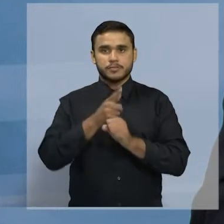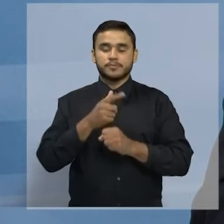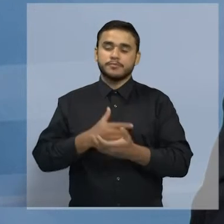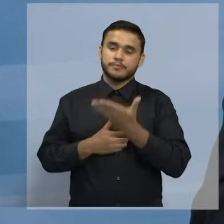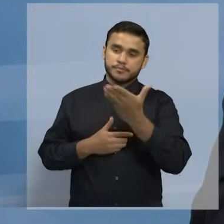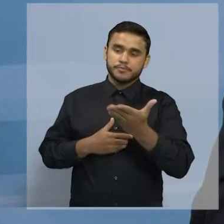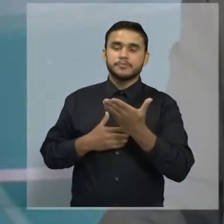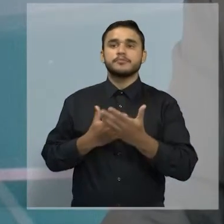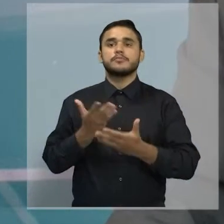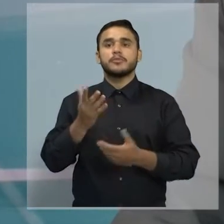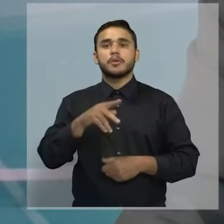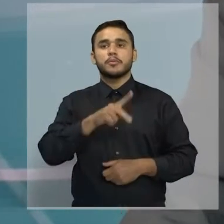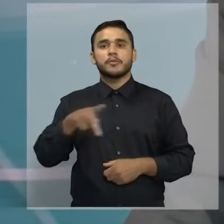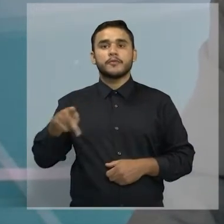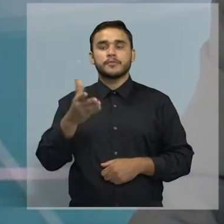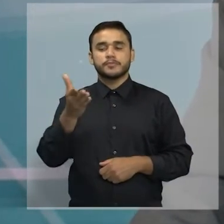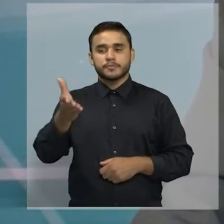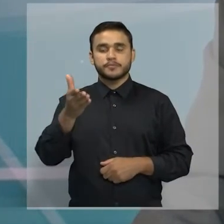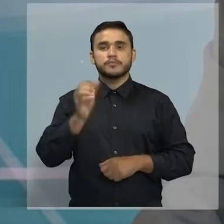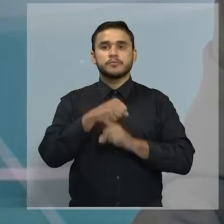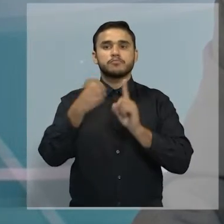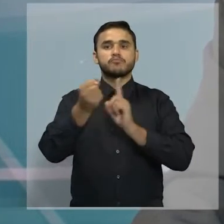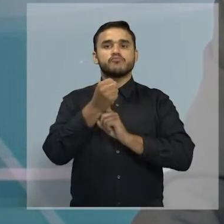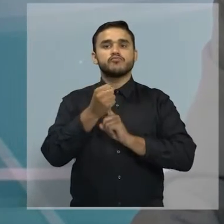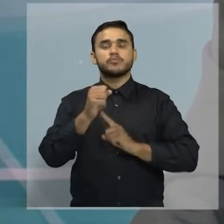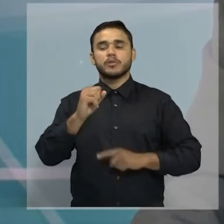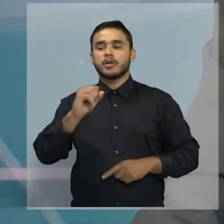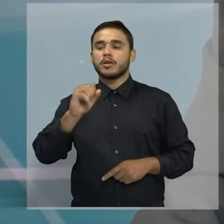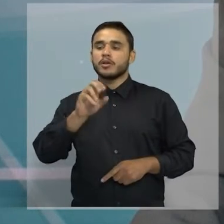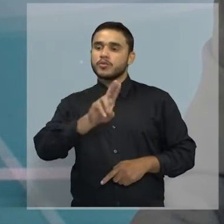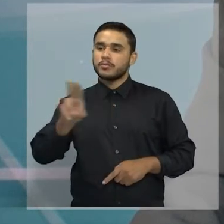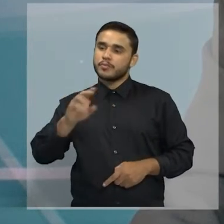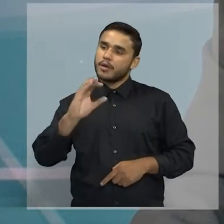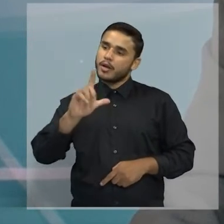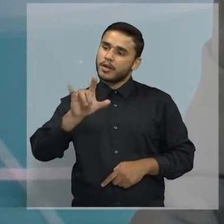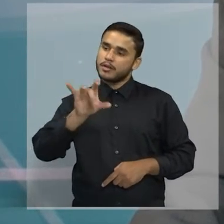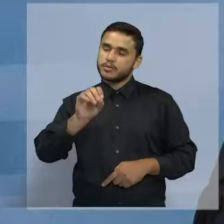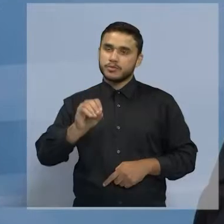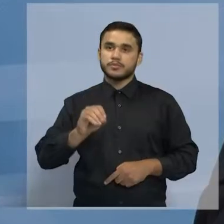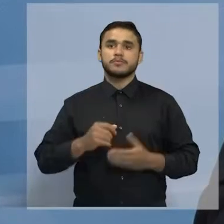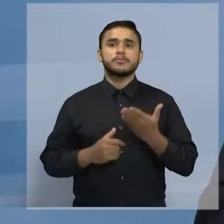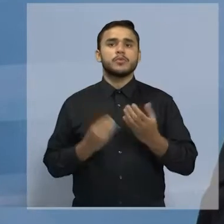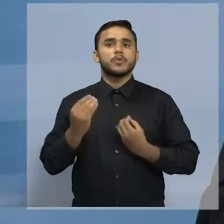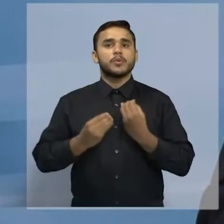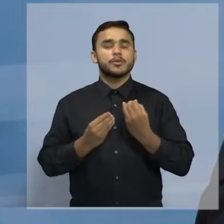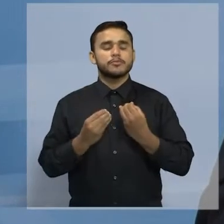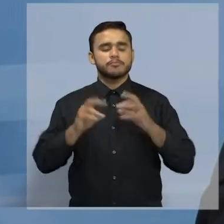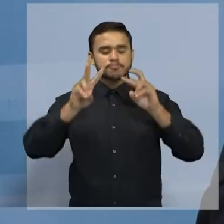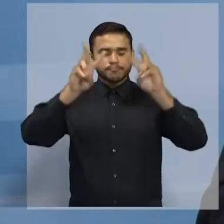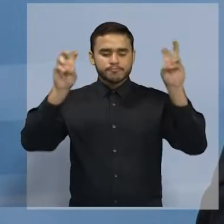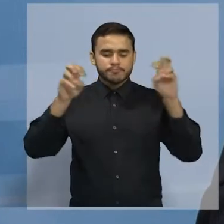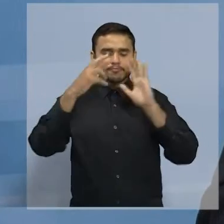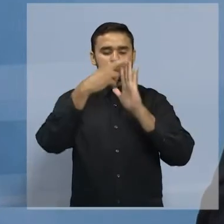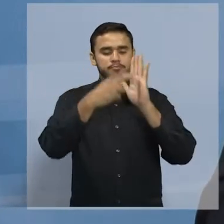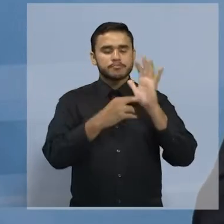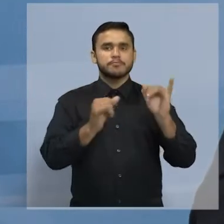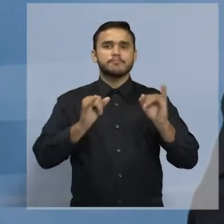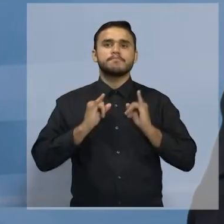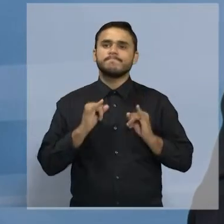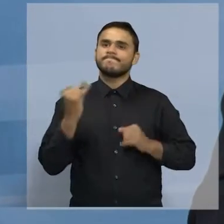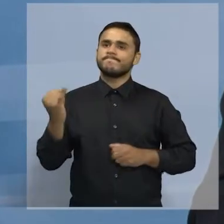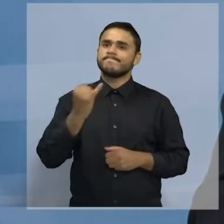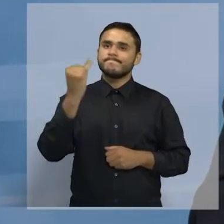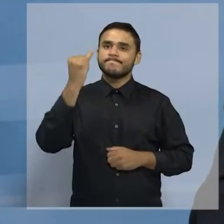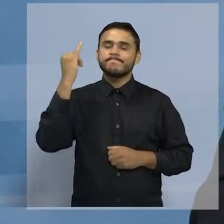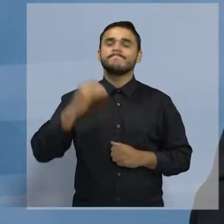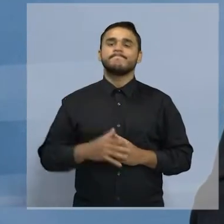Clésio Arruda. Estamos tentando explicar para você entender a reforma da Previdência, a importância